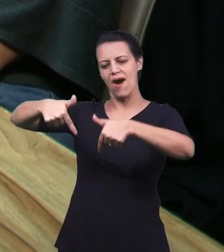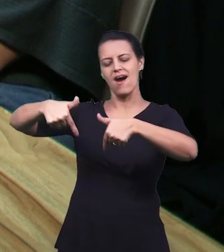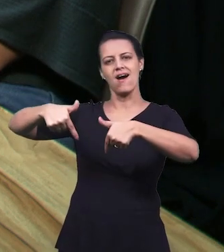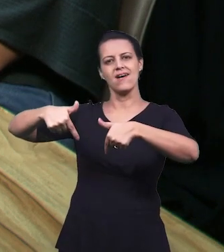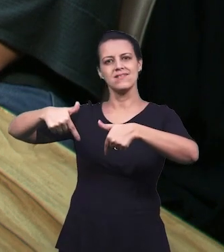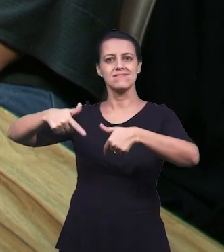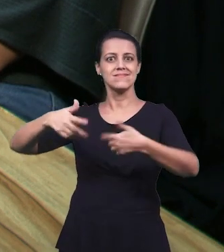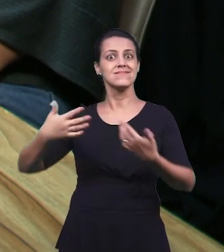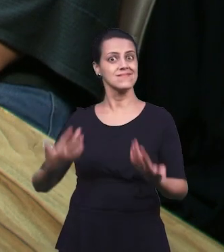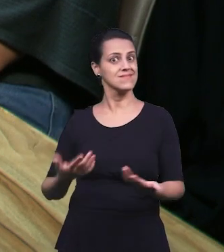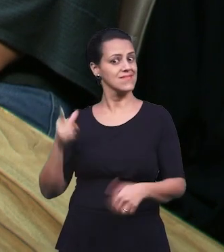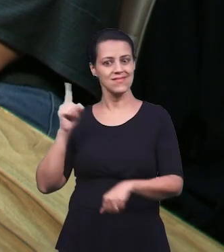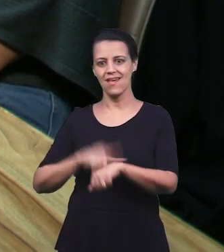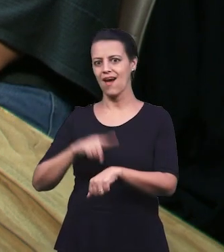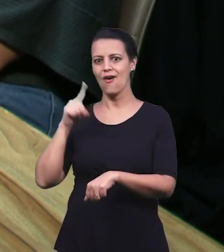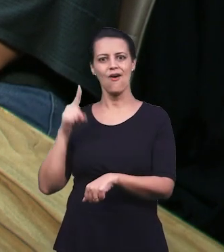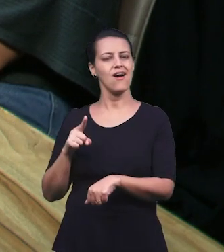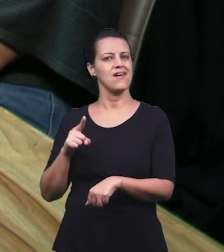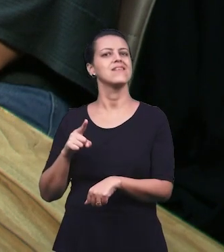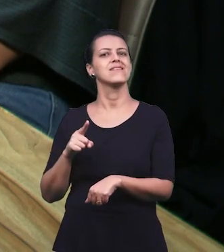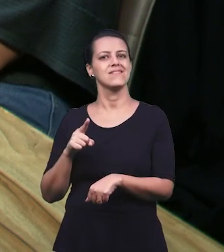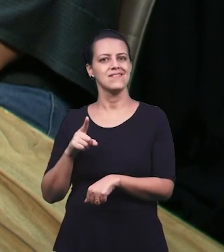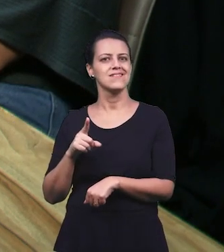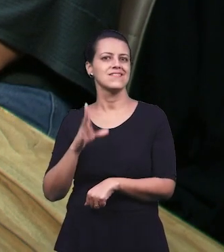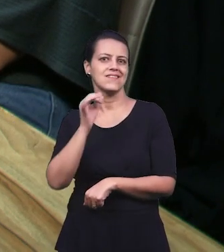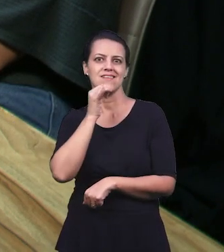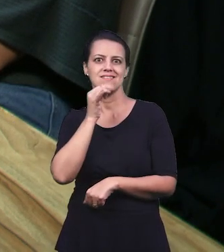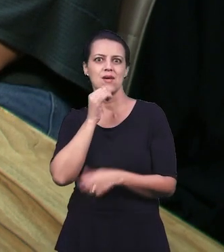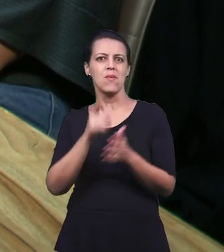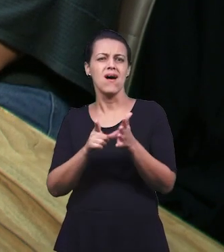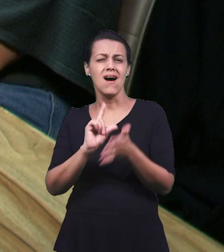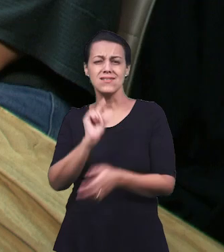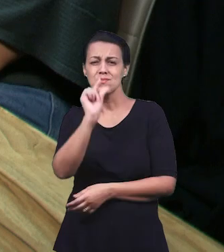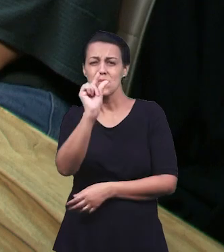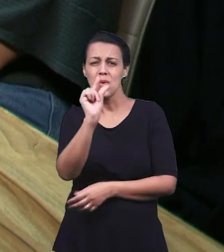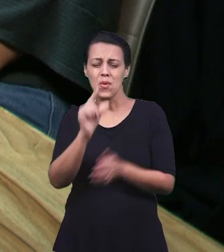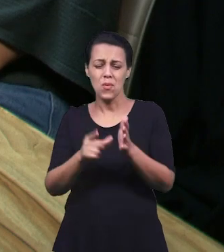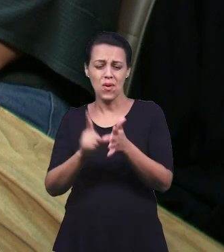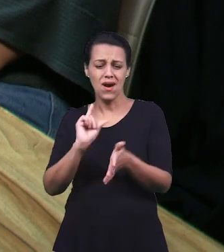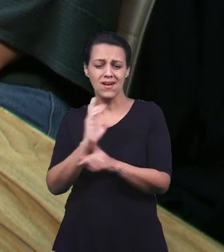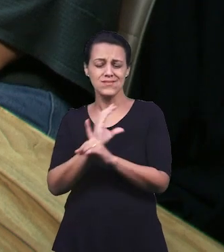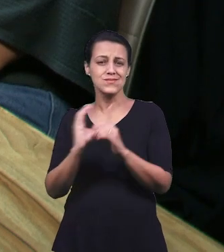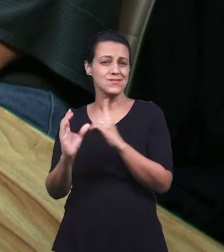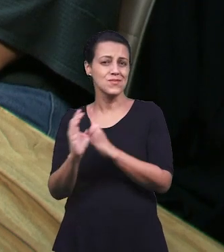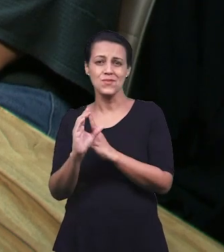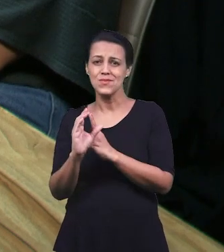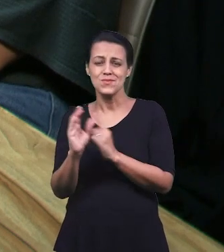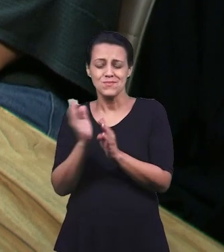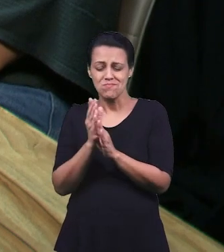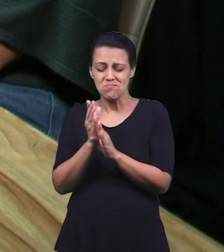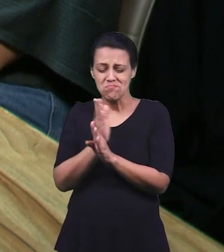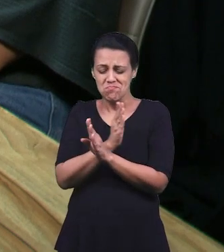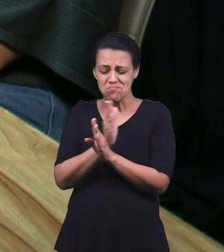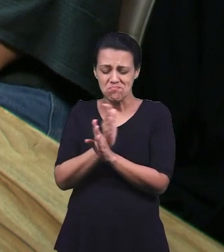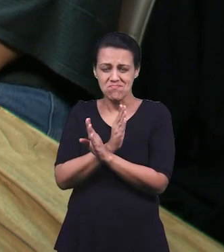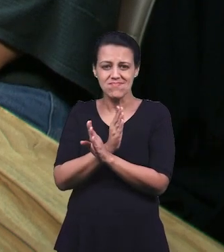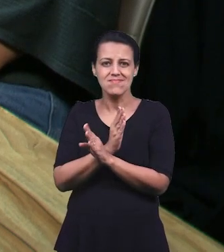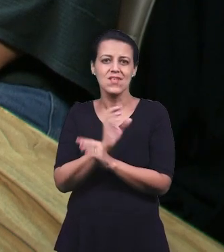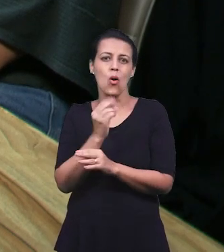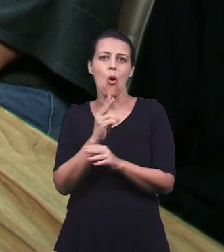mesmo, o culto profético acontece um tempo antes, com as aulas que vão ser decididas, né? Decidido na hora. Algumas aulas são decididas ali, na hora, na